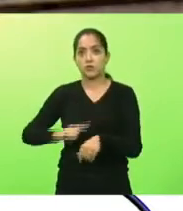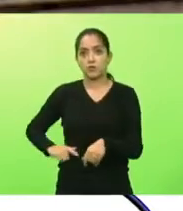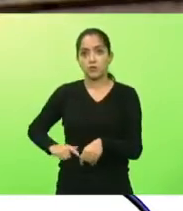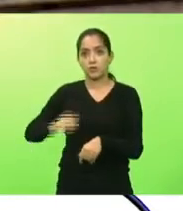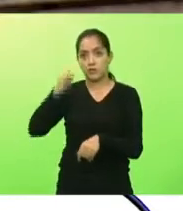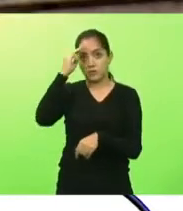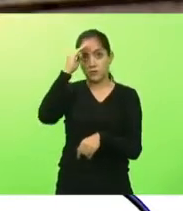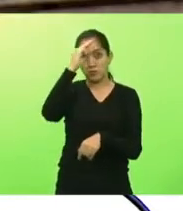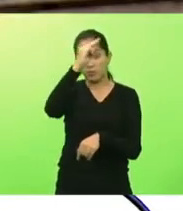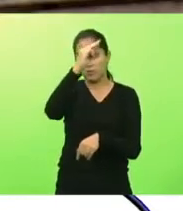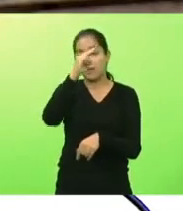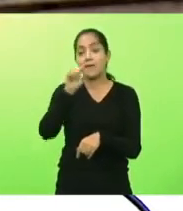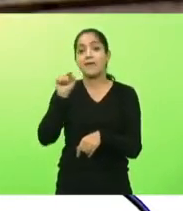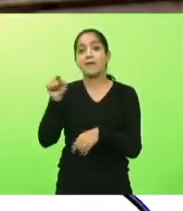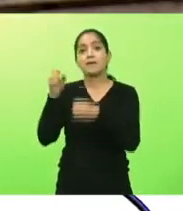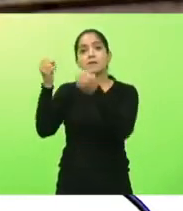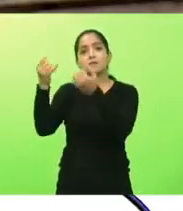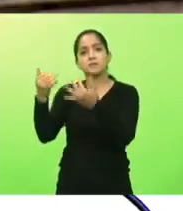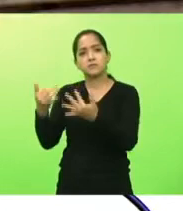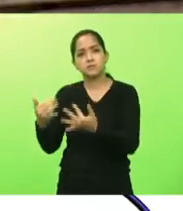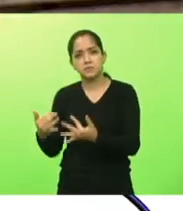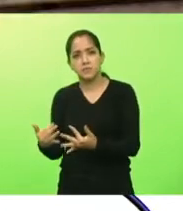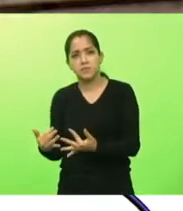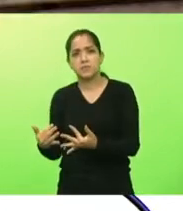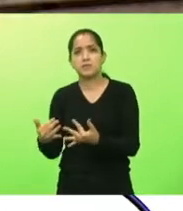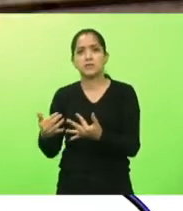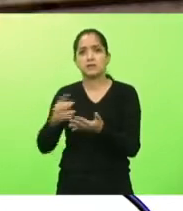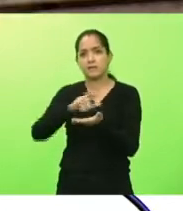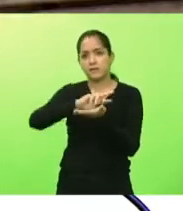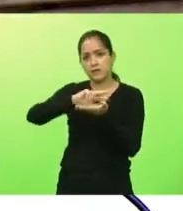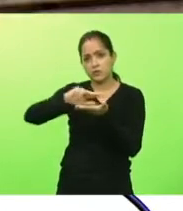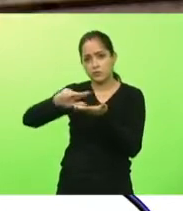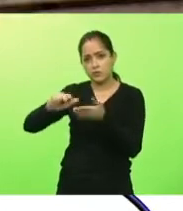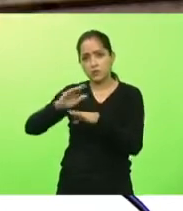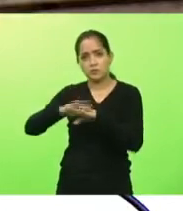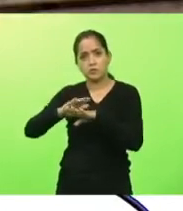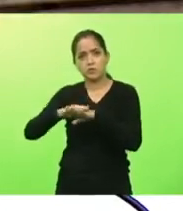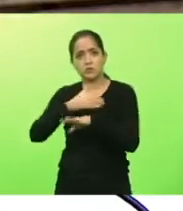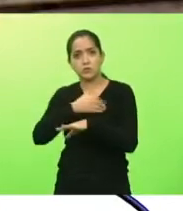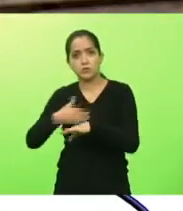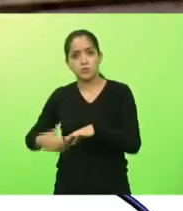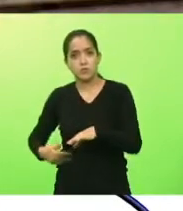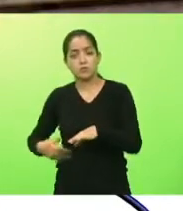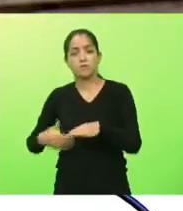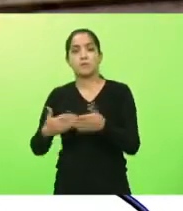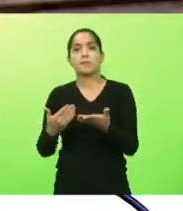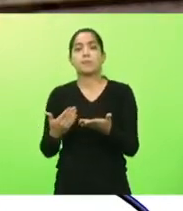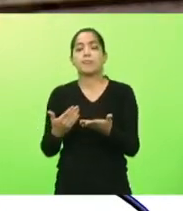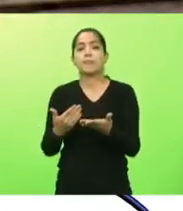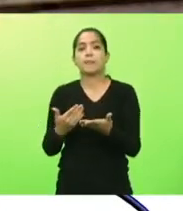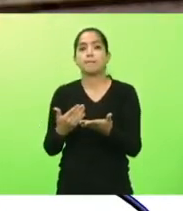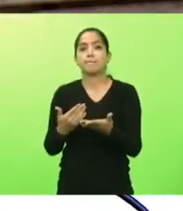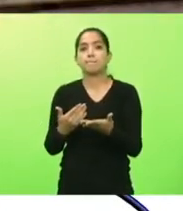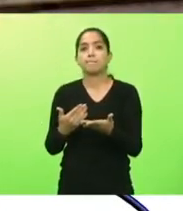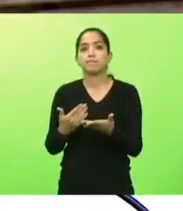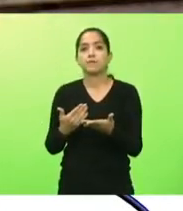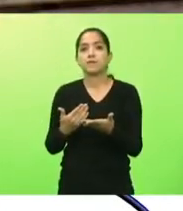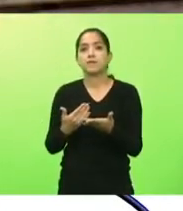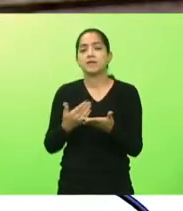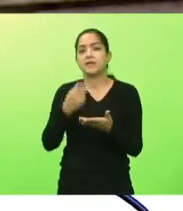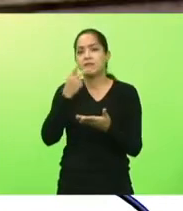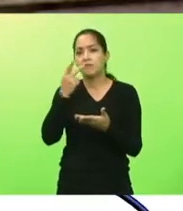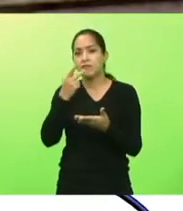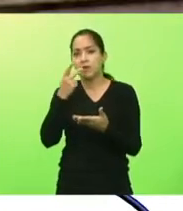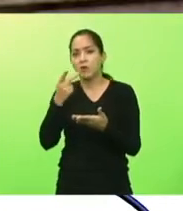Moisés, onde ele menciona aqui vários feitos do governo com relação ao combate da pandemia. Ele falou em